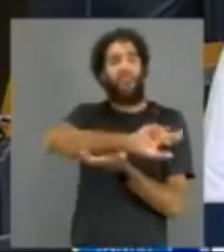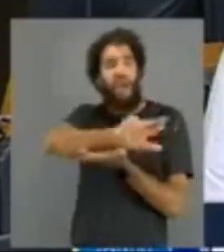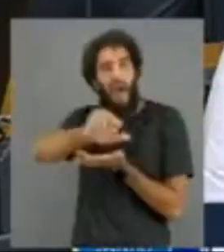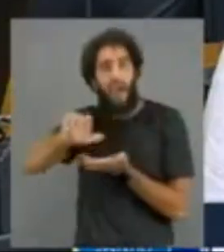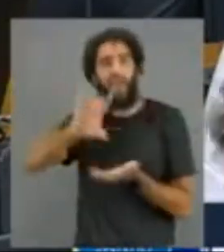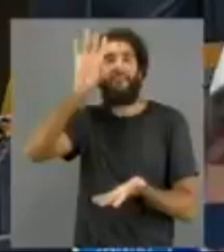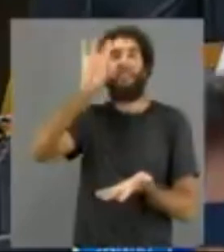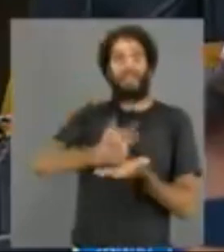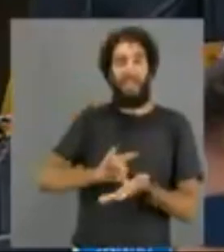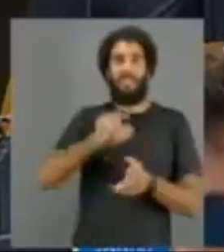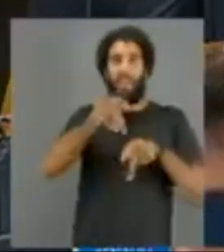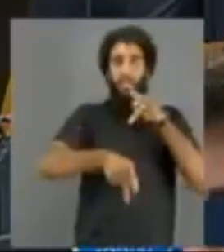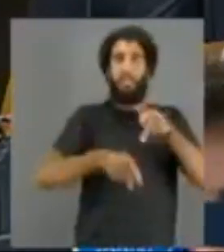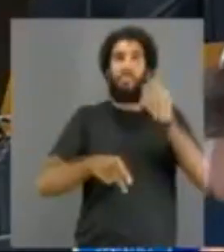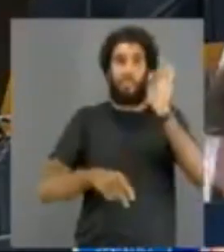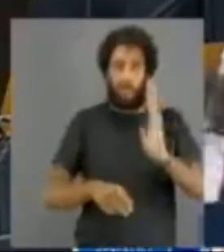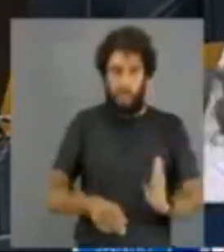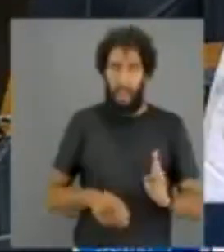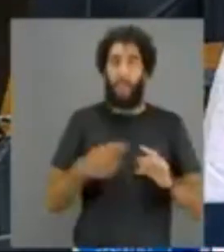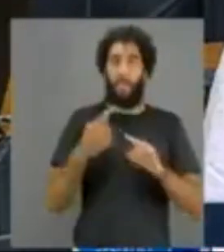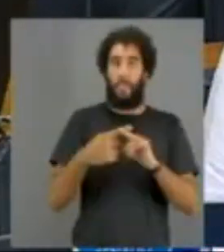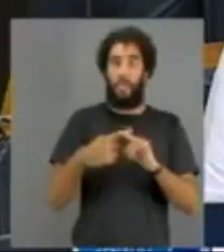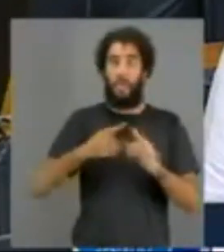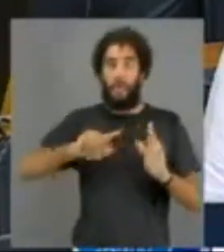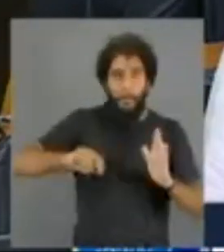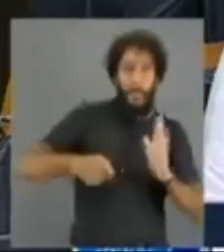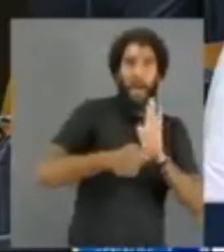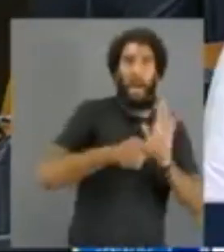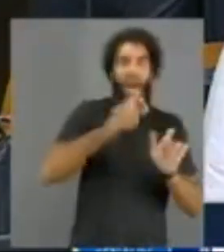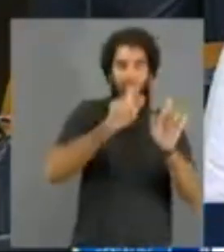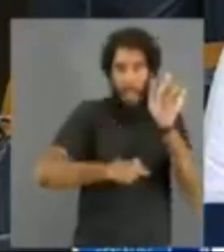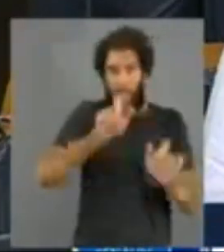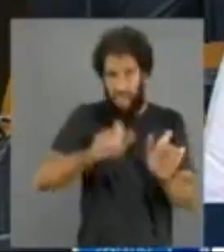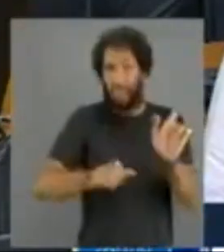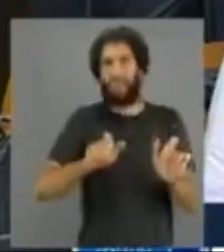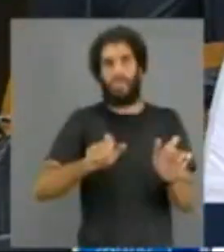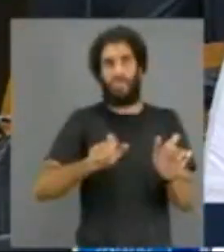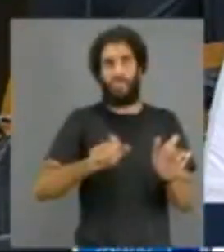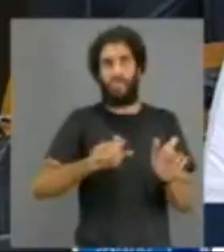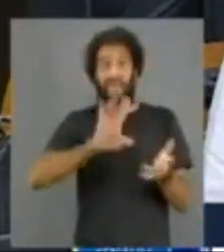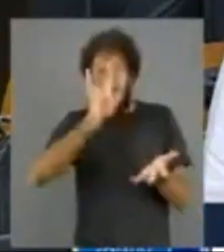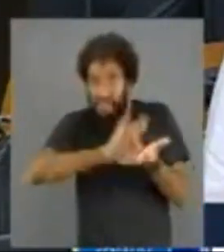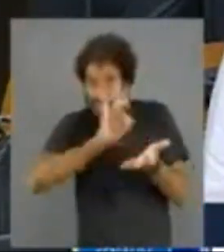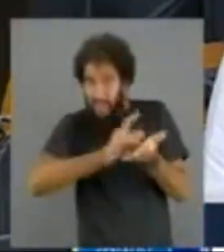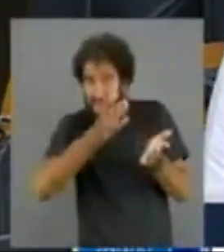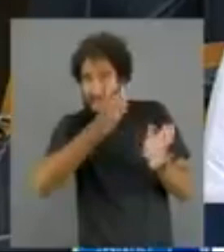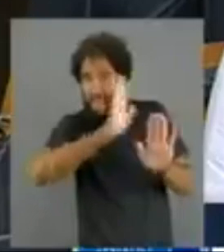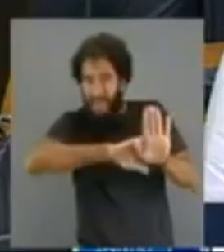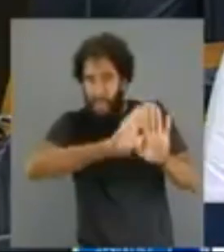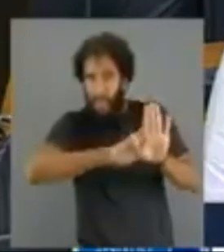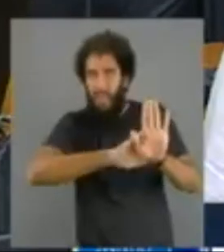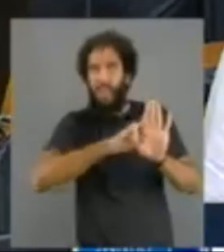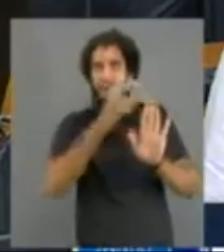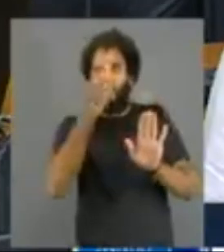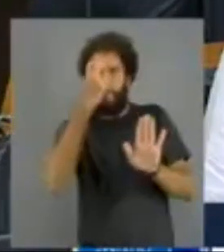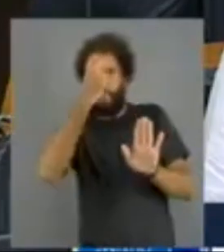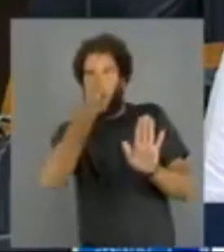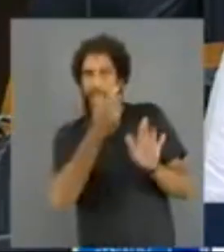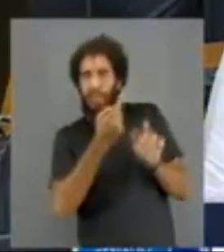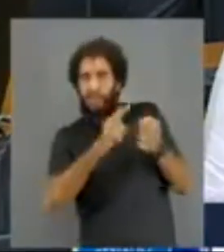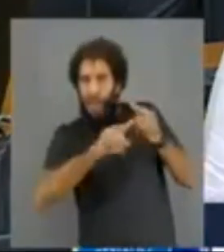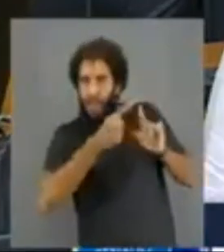povo brasileiro, para indiciar os mentores intelectuais, os mentores intelectuais